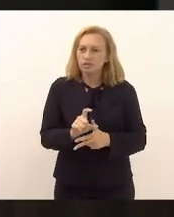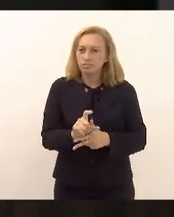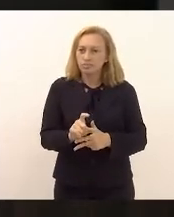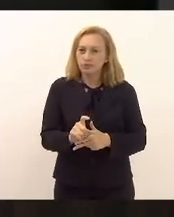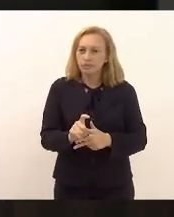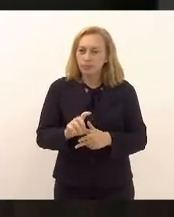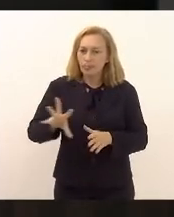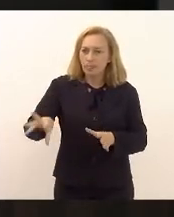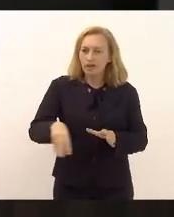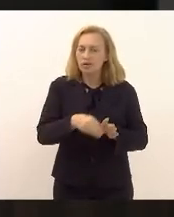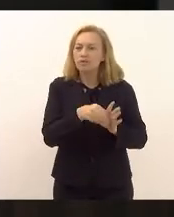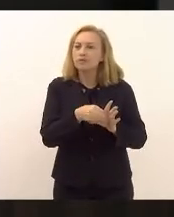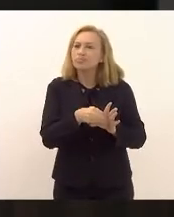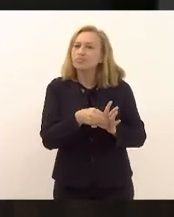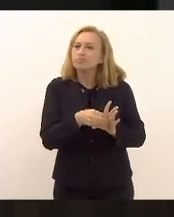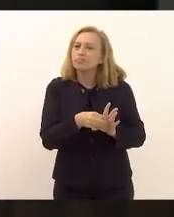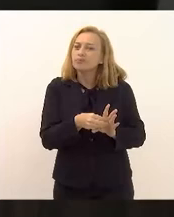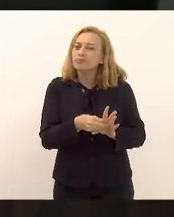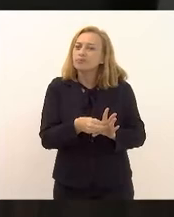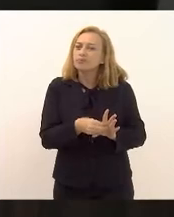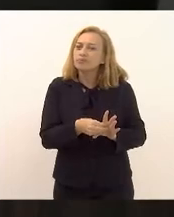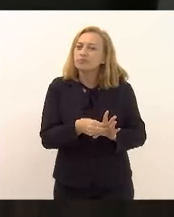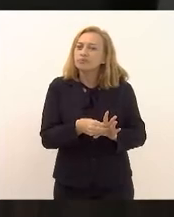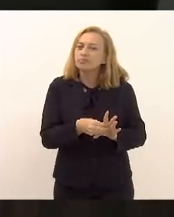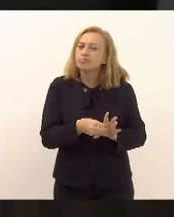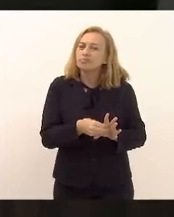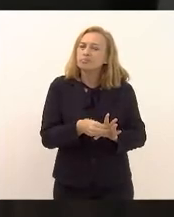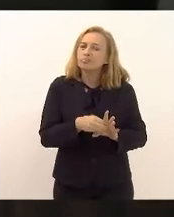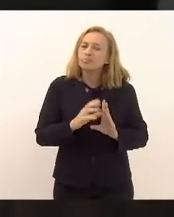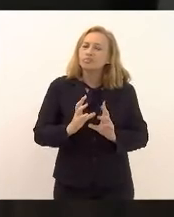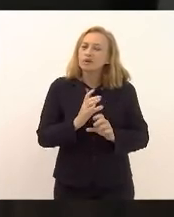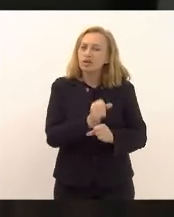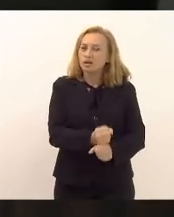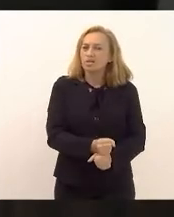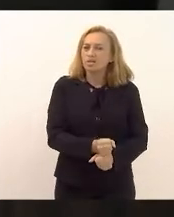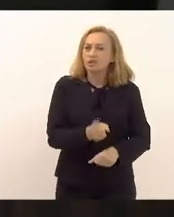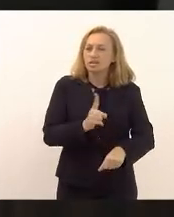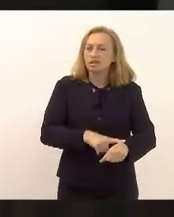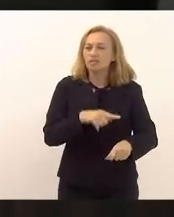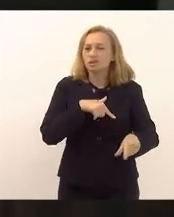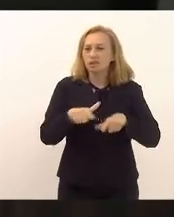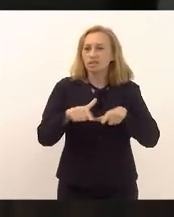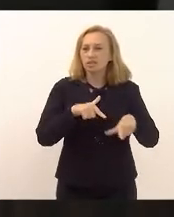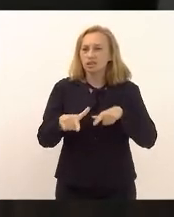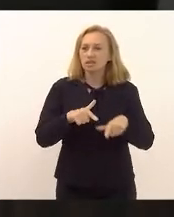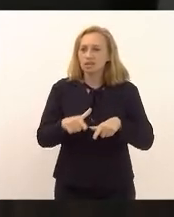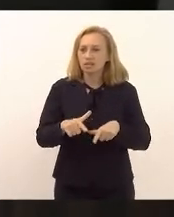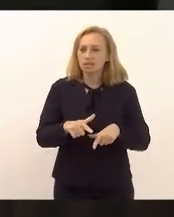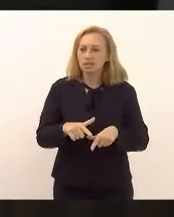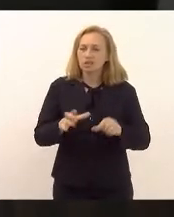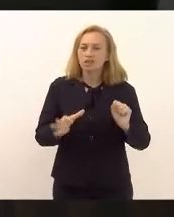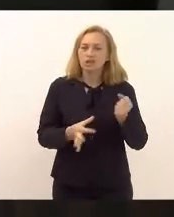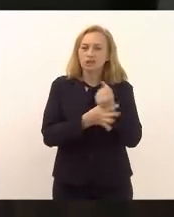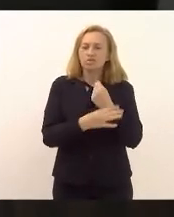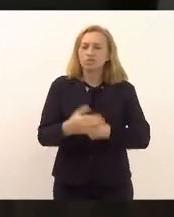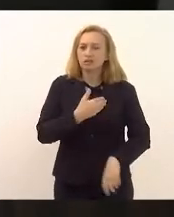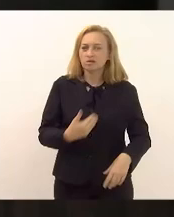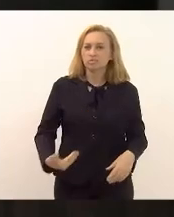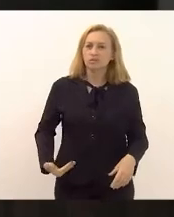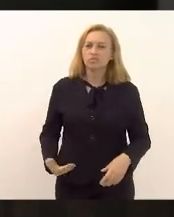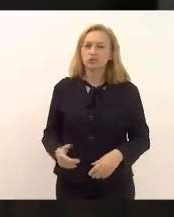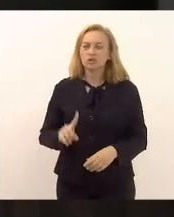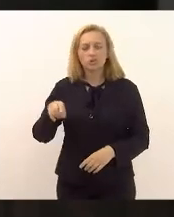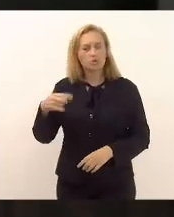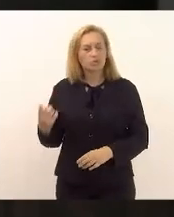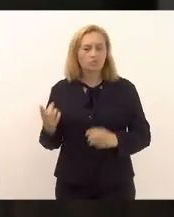a integrar para fins de cálculo de gratificação de tempo de serviço nas carreiras da segurança pública e